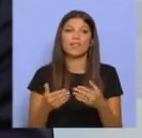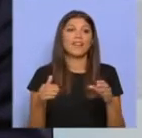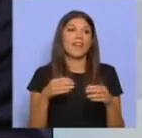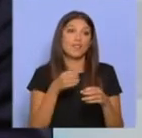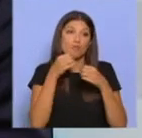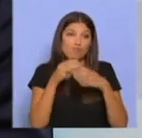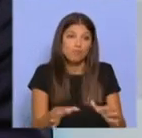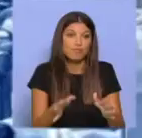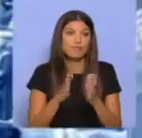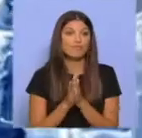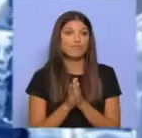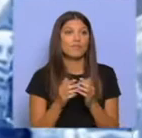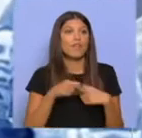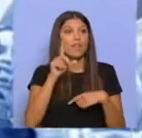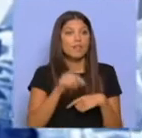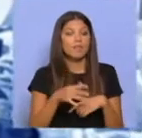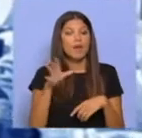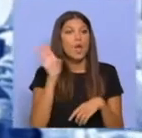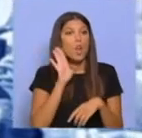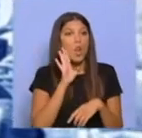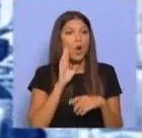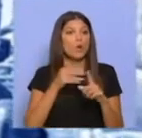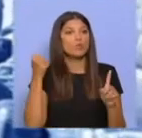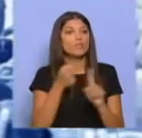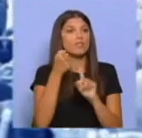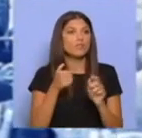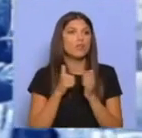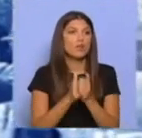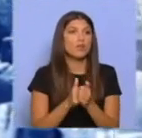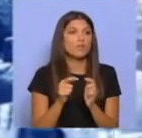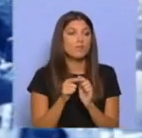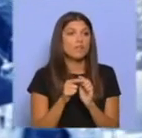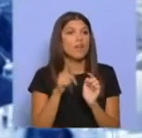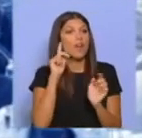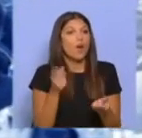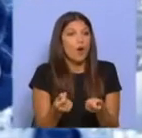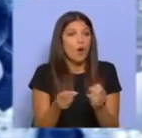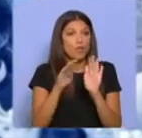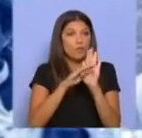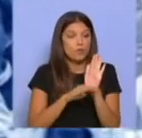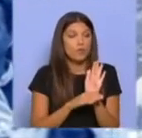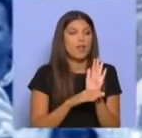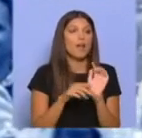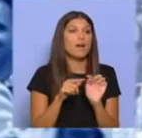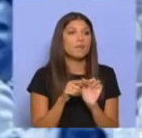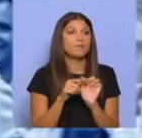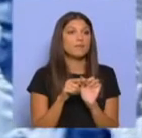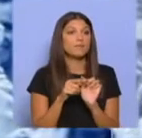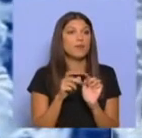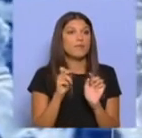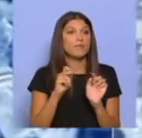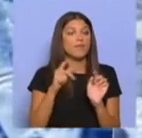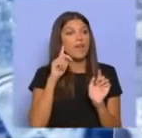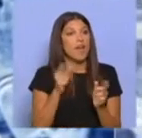Obrigado. Deixo ainda, para mais logo, o desafio de acompanhar a edição rádio do programa Eclésia. É na Antena 1